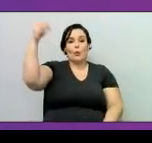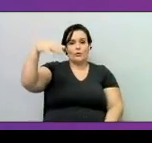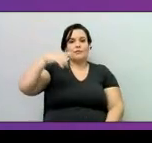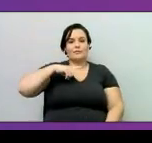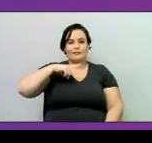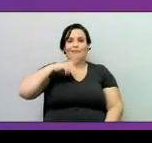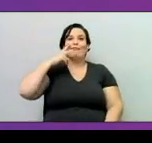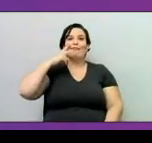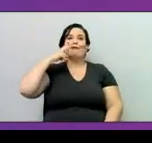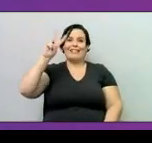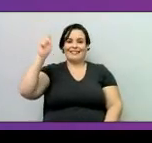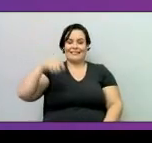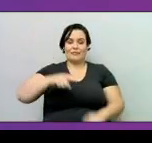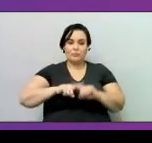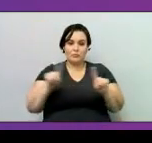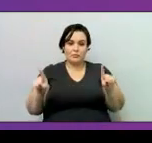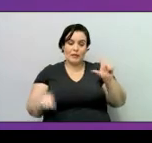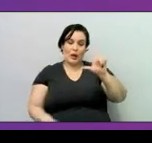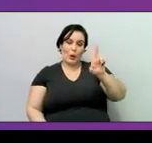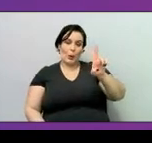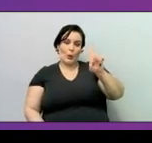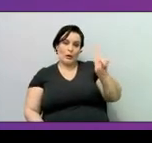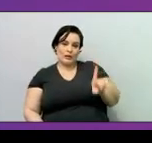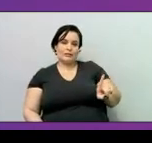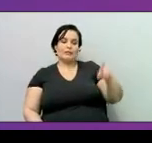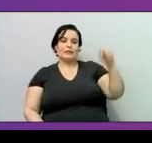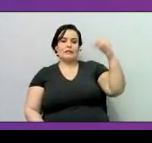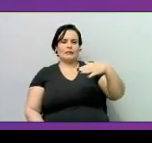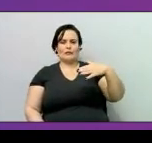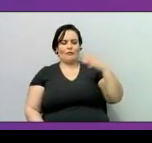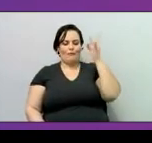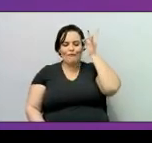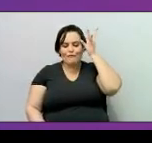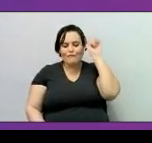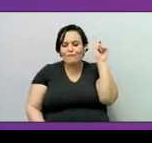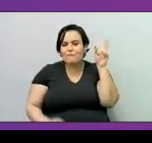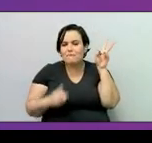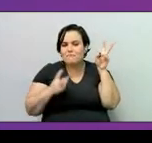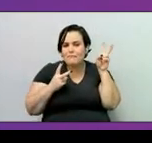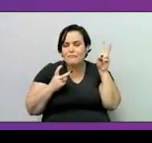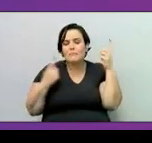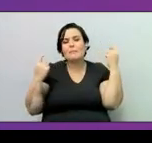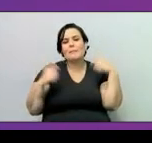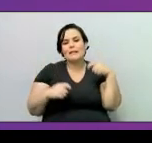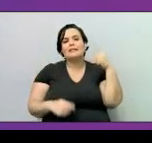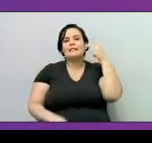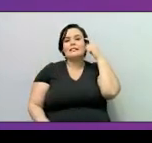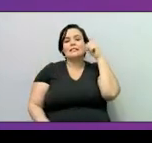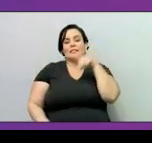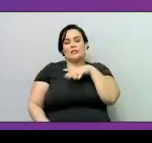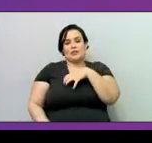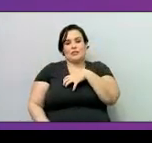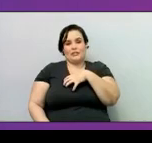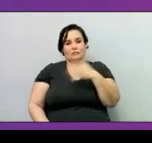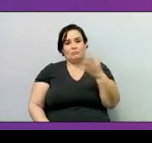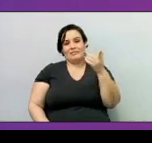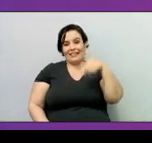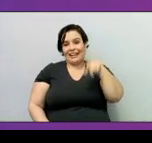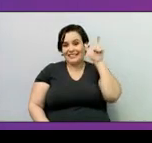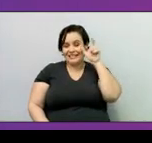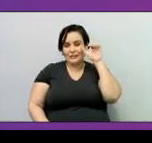porém a luz em si não é uma coisa tão fácil de perceber lá não sei o que você crie determinadas condições como para quem assiste muito show o